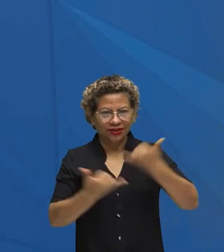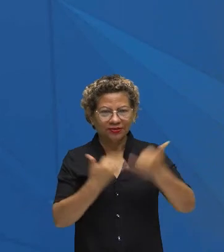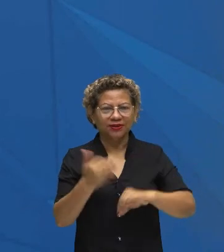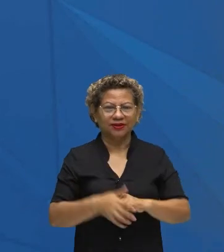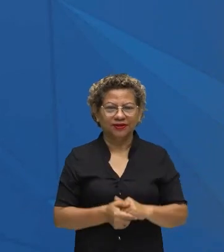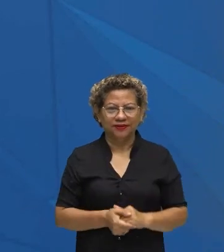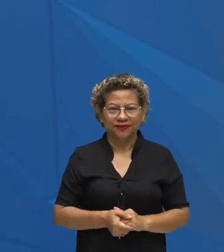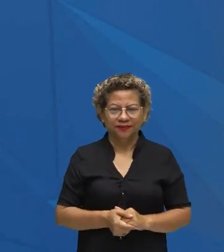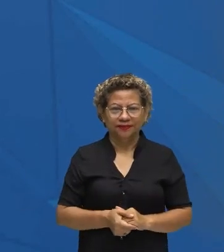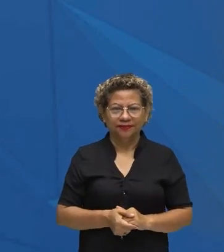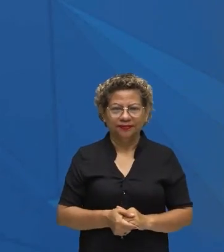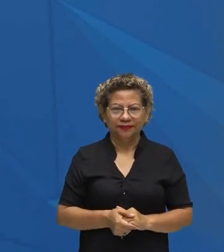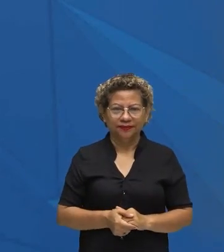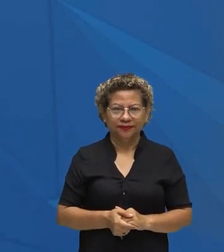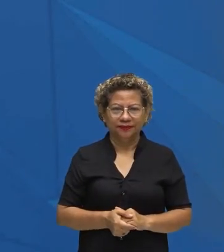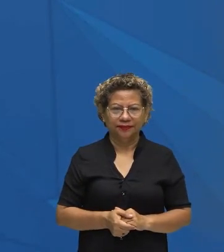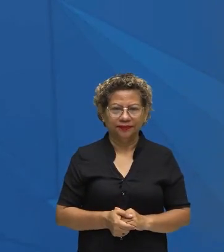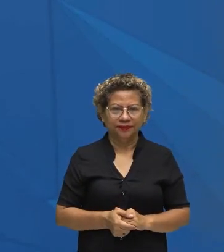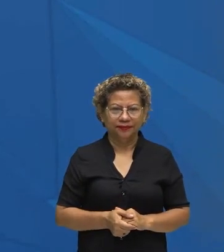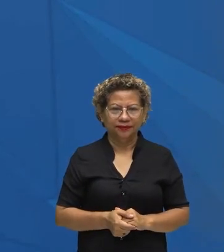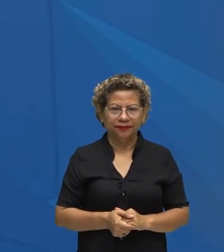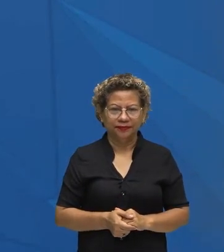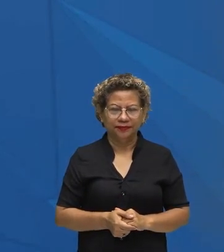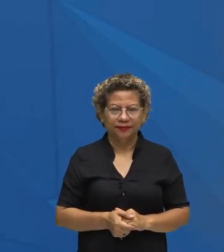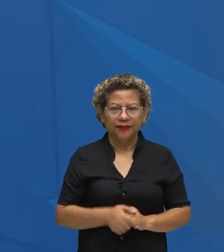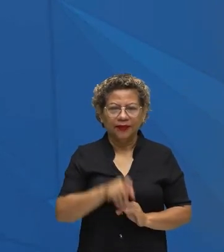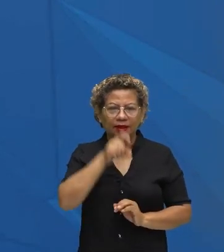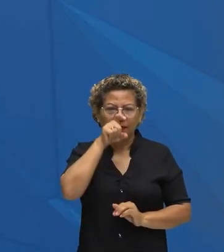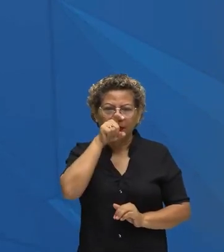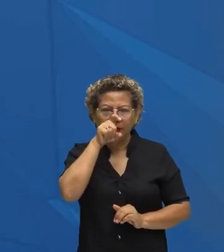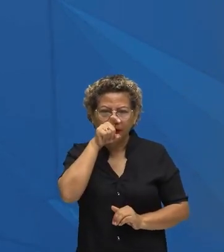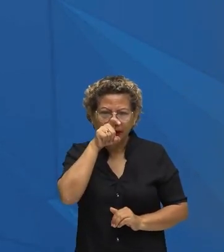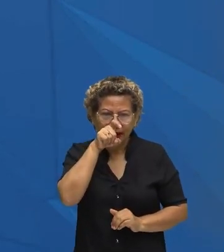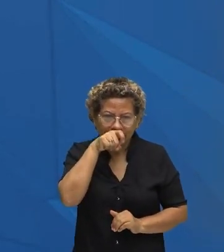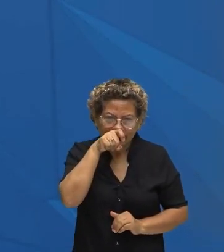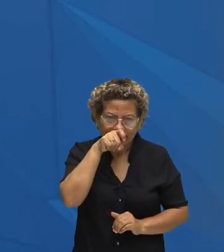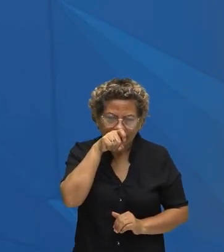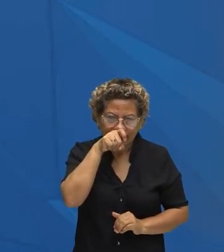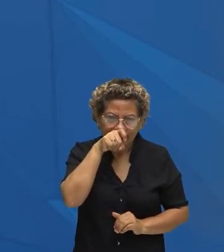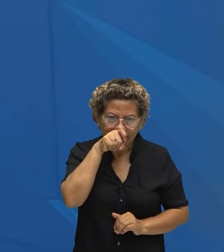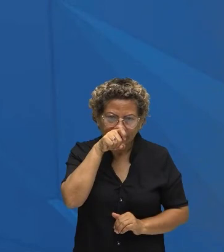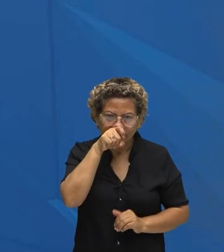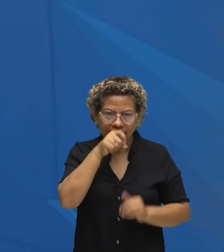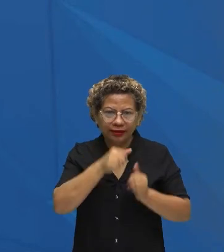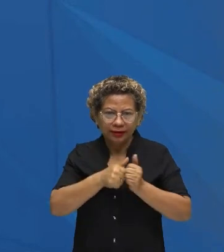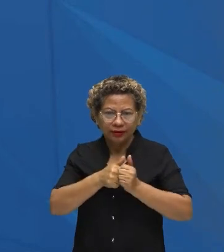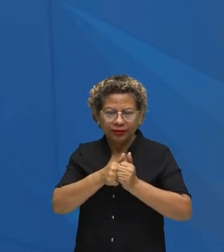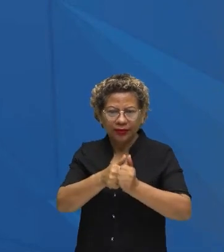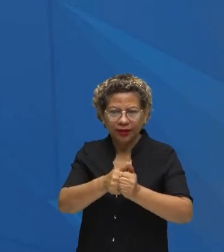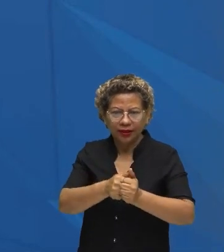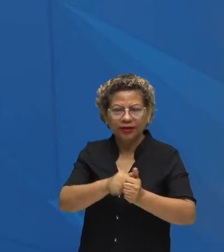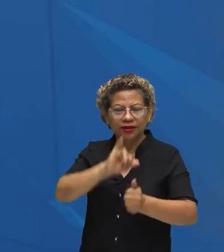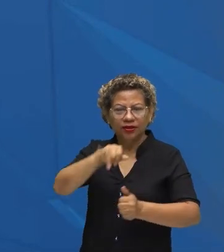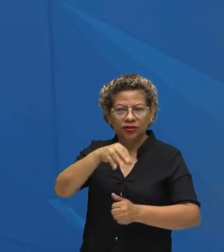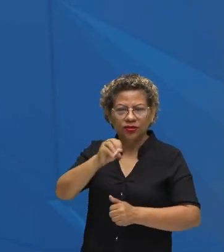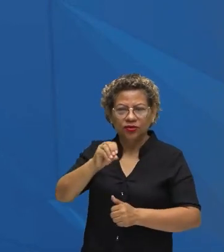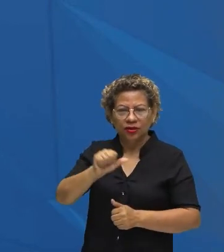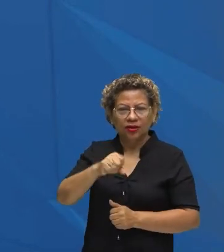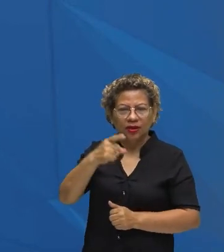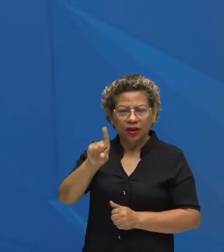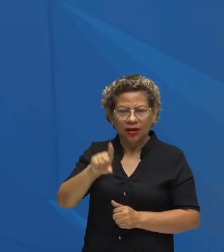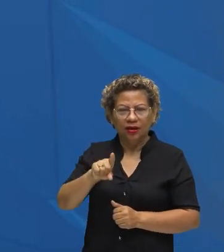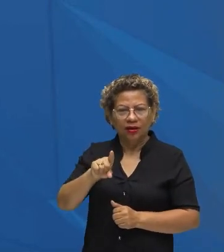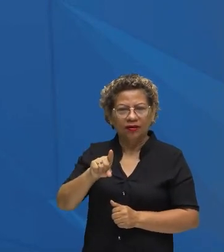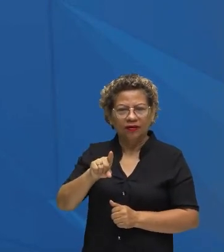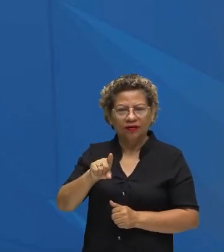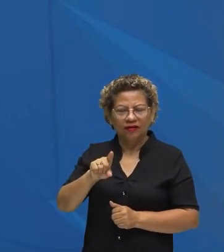passando. Próxima pergunta. Papagaio que acompanha João de Barro vira ajudante